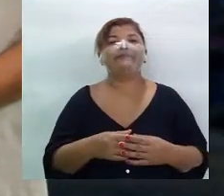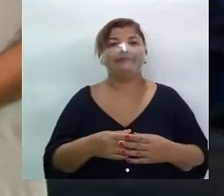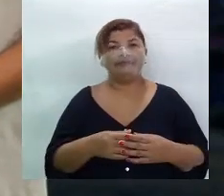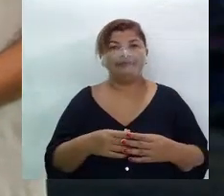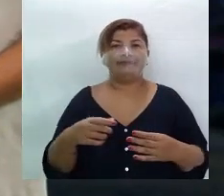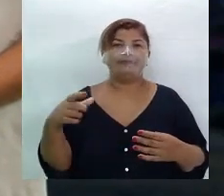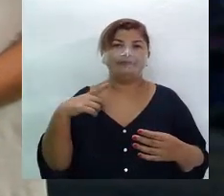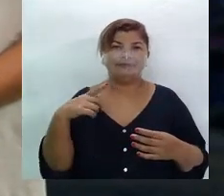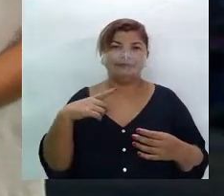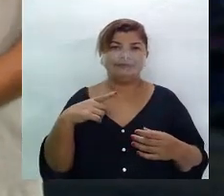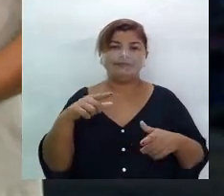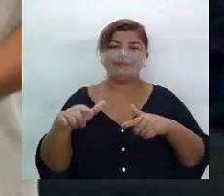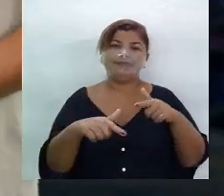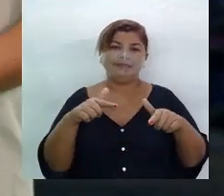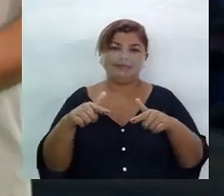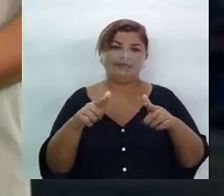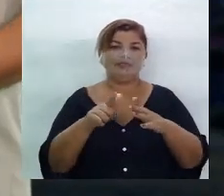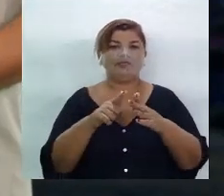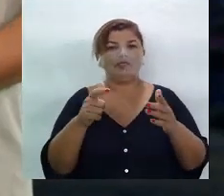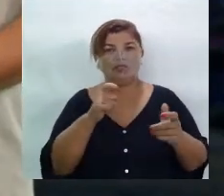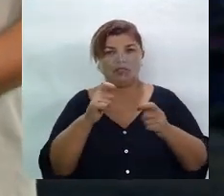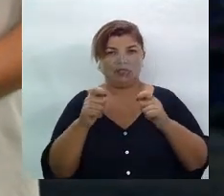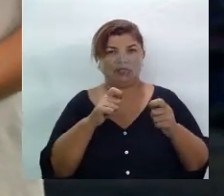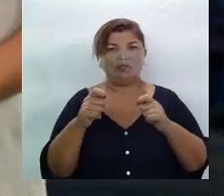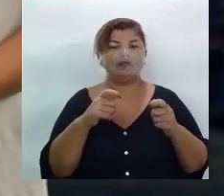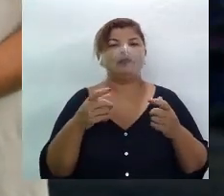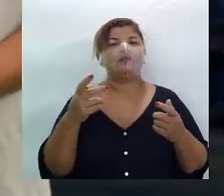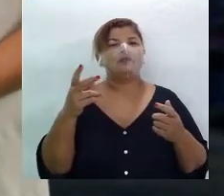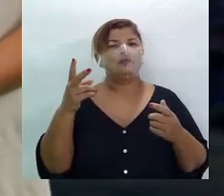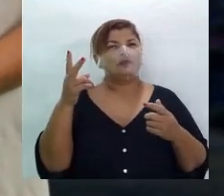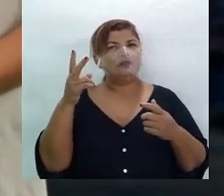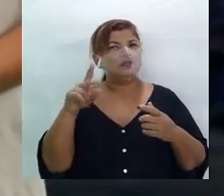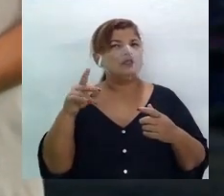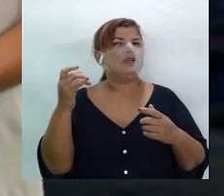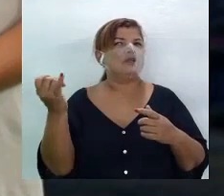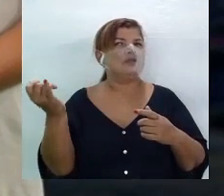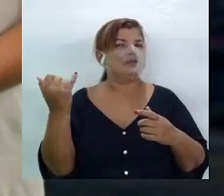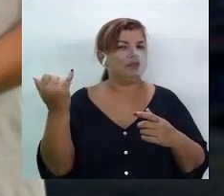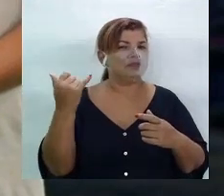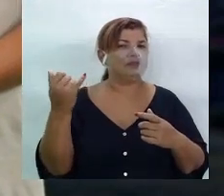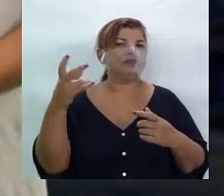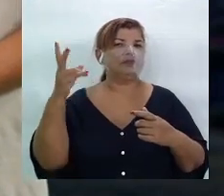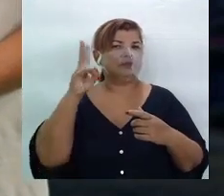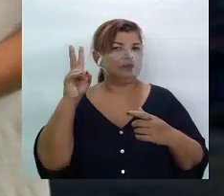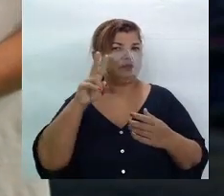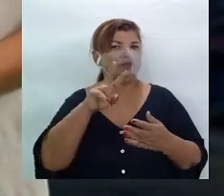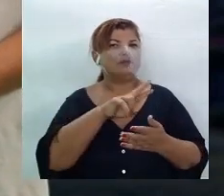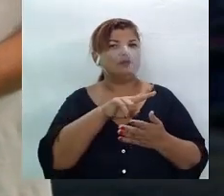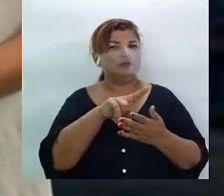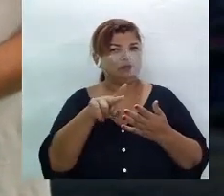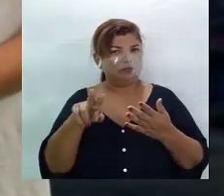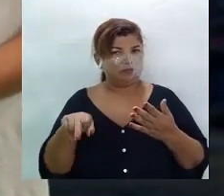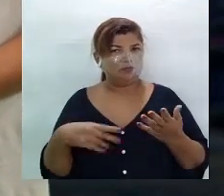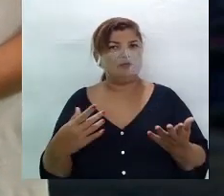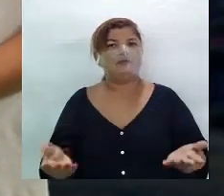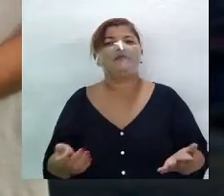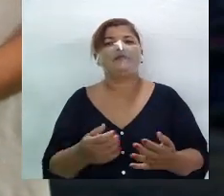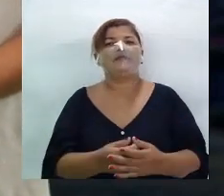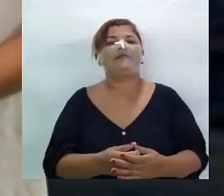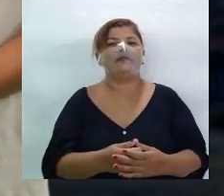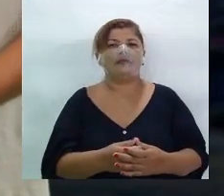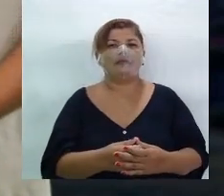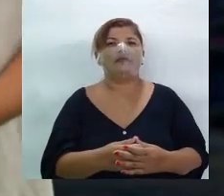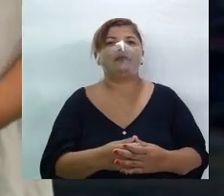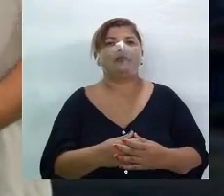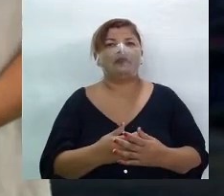ele trabalhava no jornal A Província, né, ele escutou várias histórias. Isso trouxe interesse para que ele pudesse também analisar as